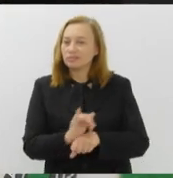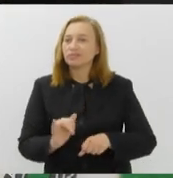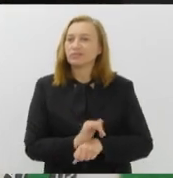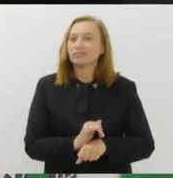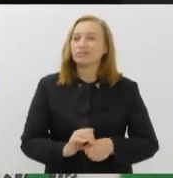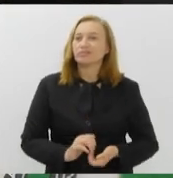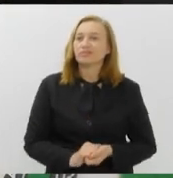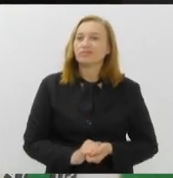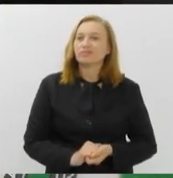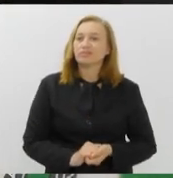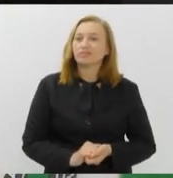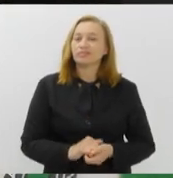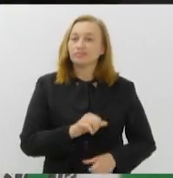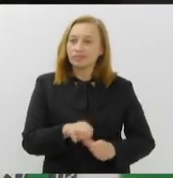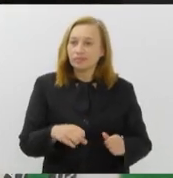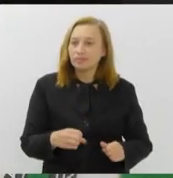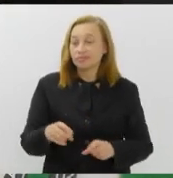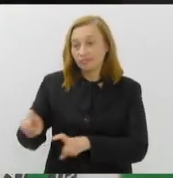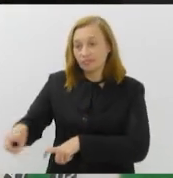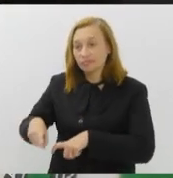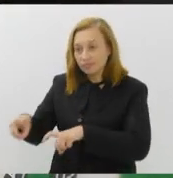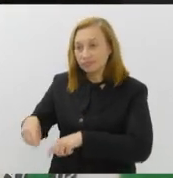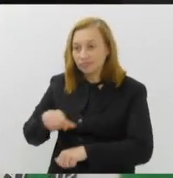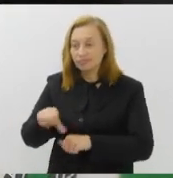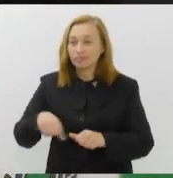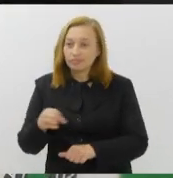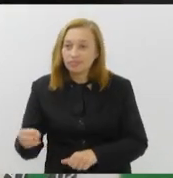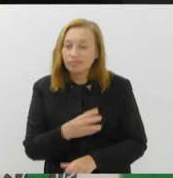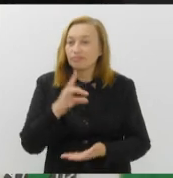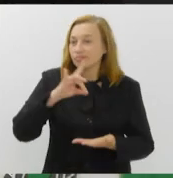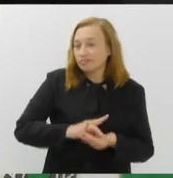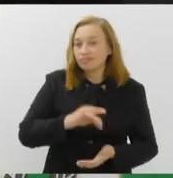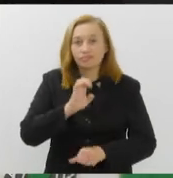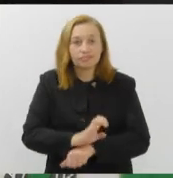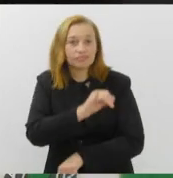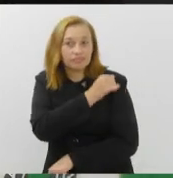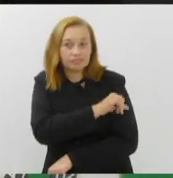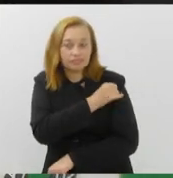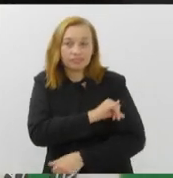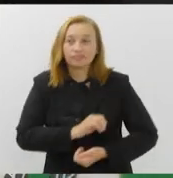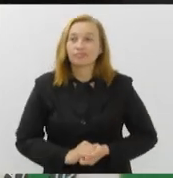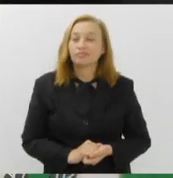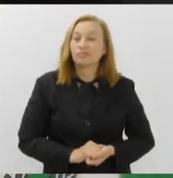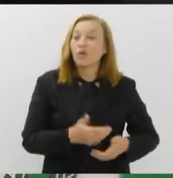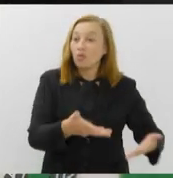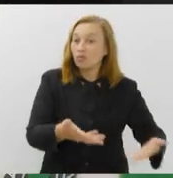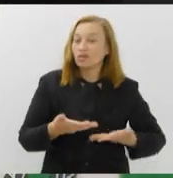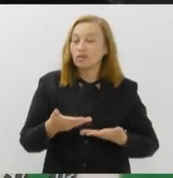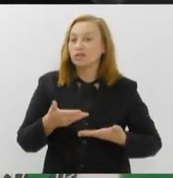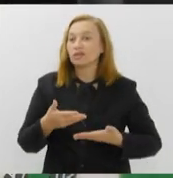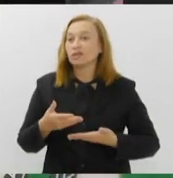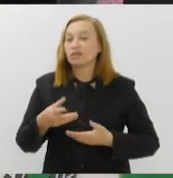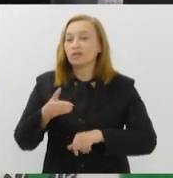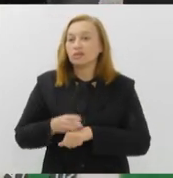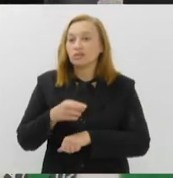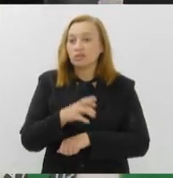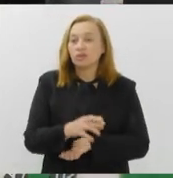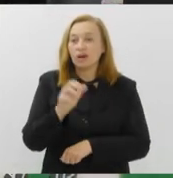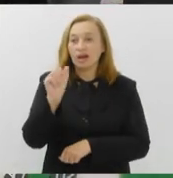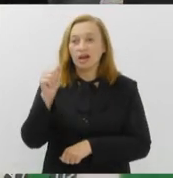que a reforma agrária seja, de fato, uma realidade no estado do Rio de Janeiro. Eu convido agora a doutora